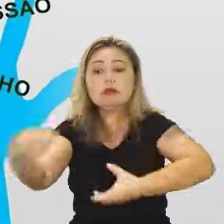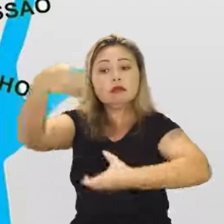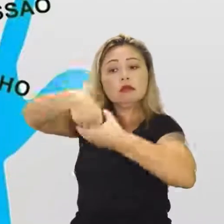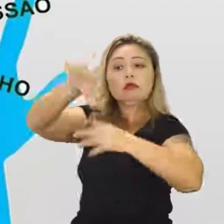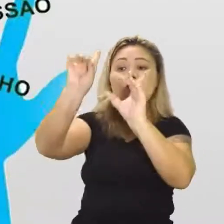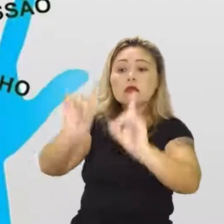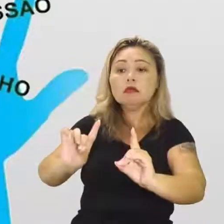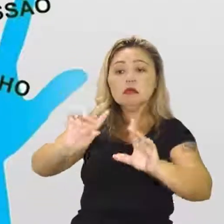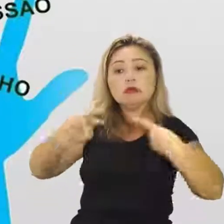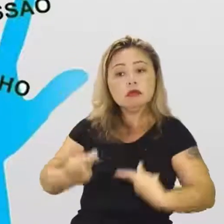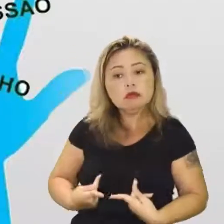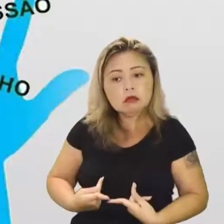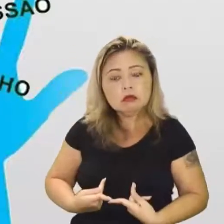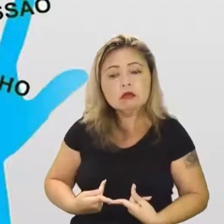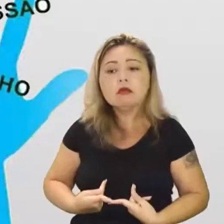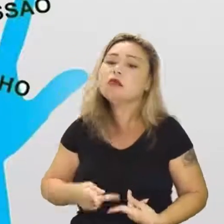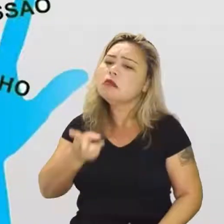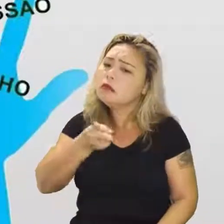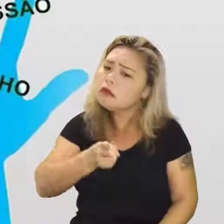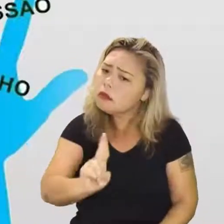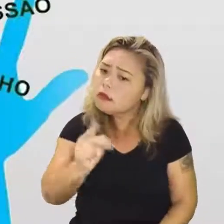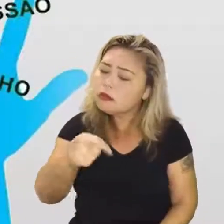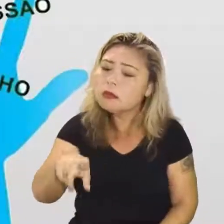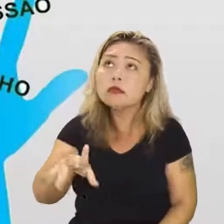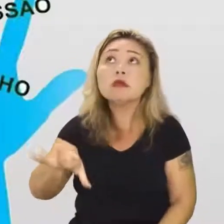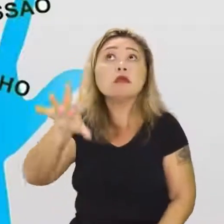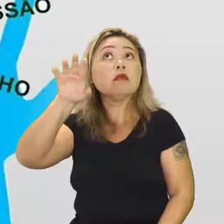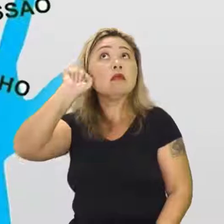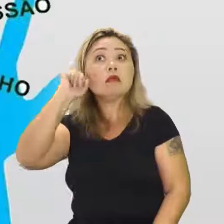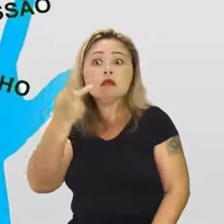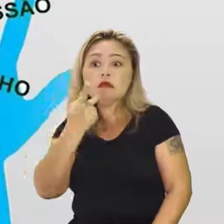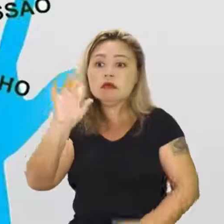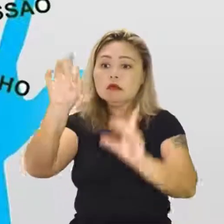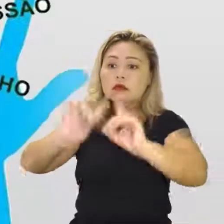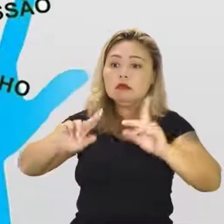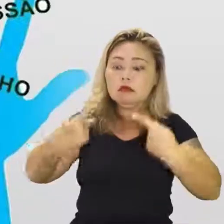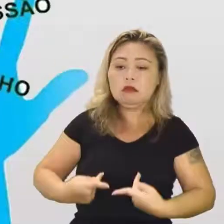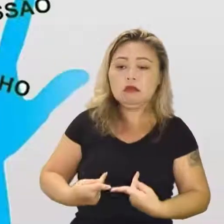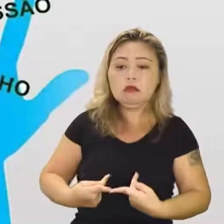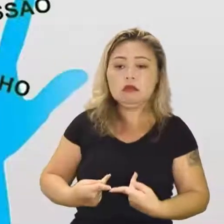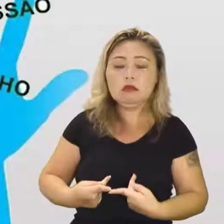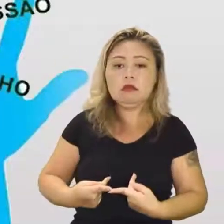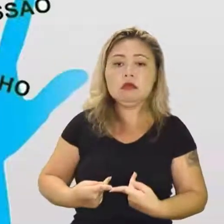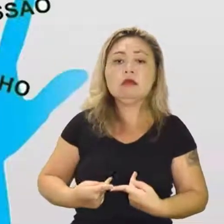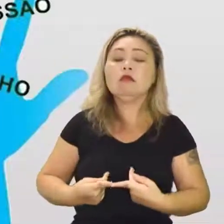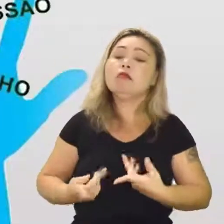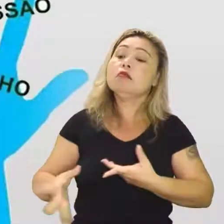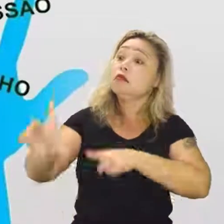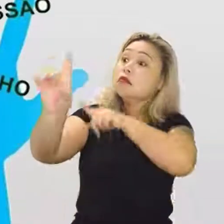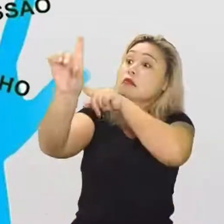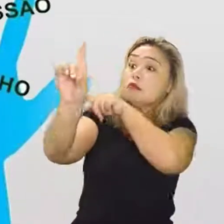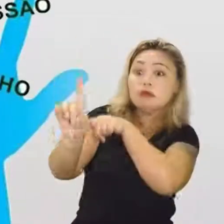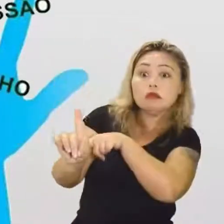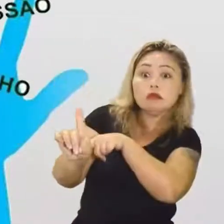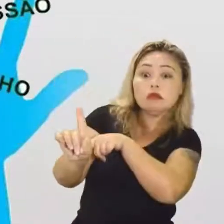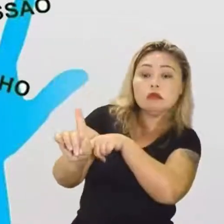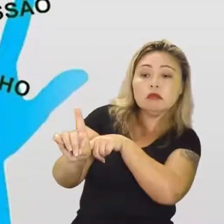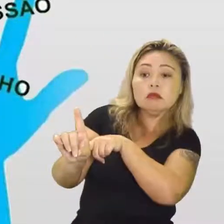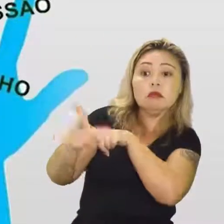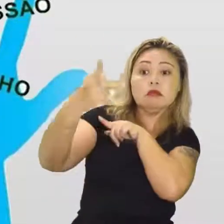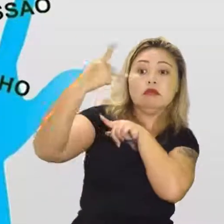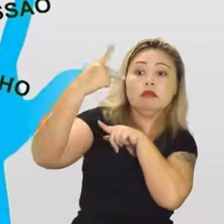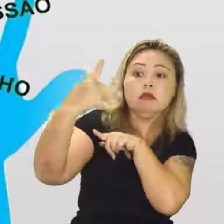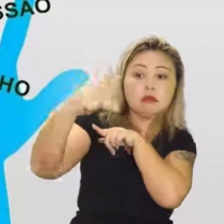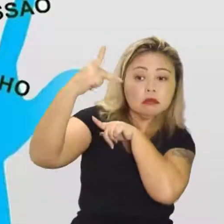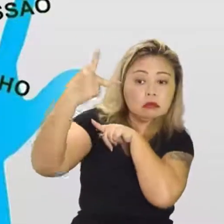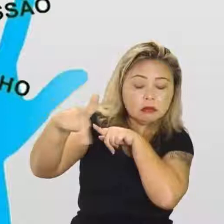humanos. Então, sempre quando você ouvir falar de direitos humanos, são direitos seus